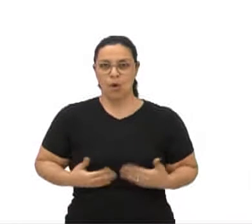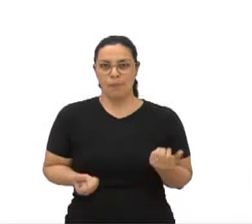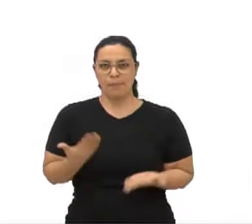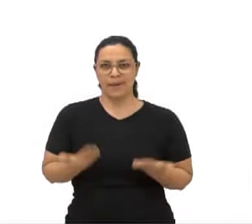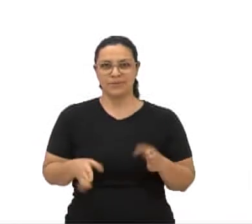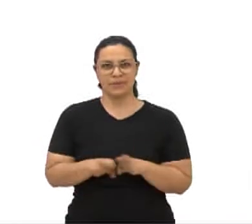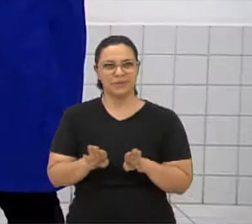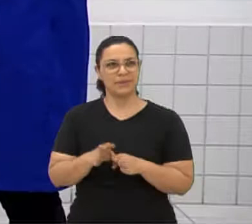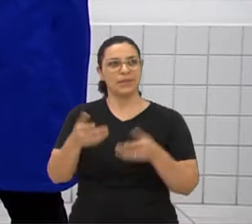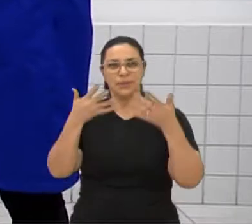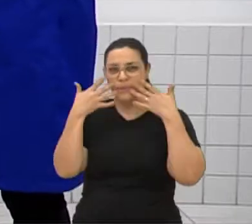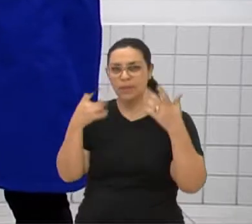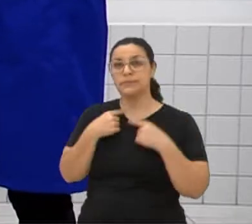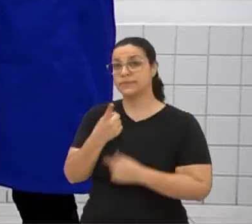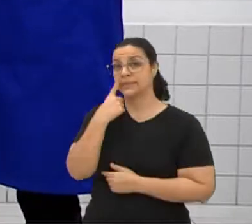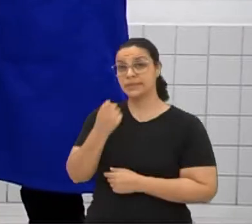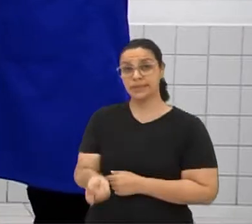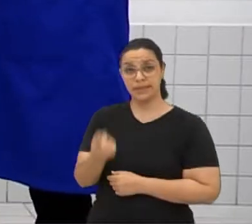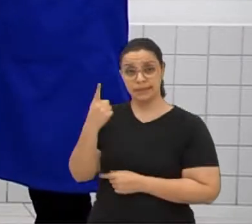também